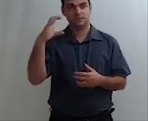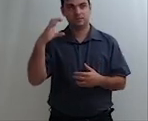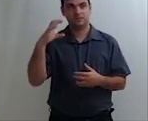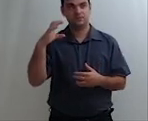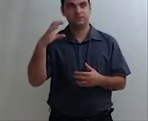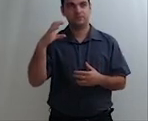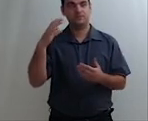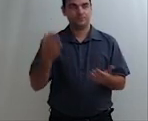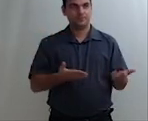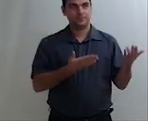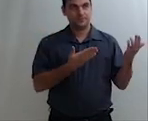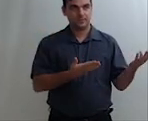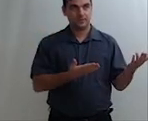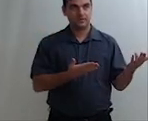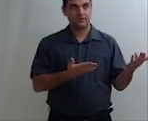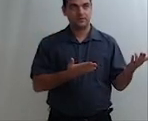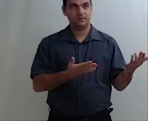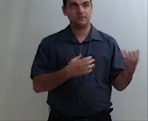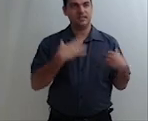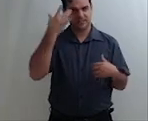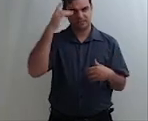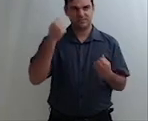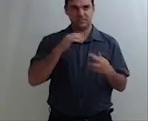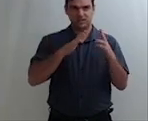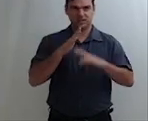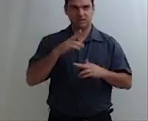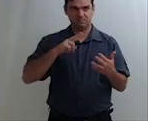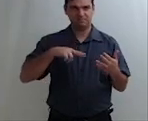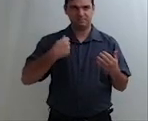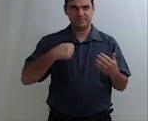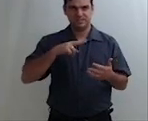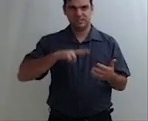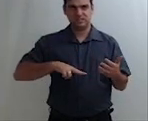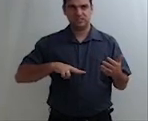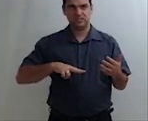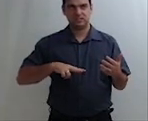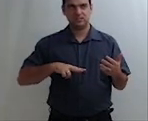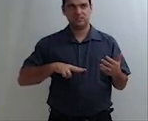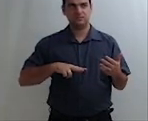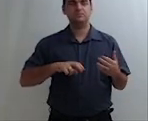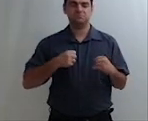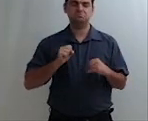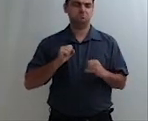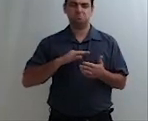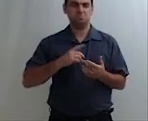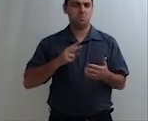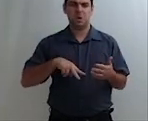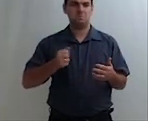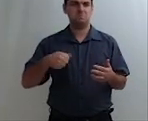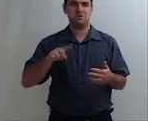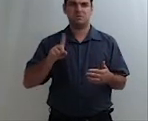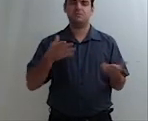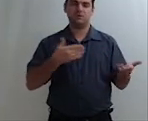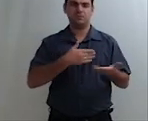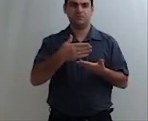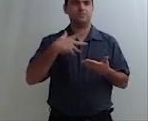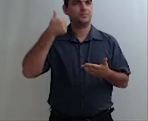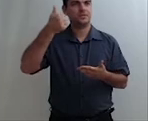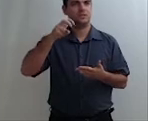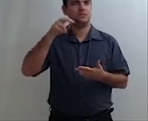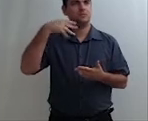drout Isaac vossa excelência dispensa a leitura do relatório sim excelência então vossa excelência tem a palavra por